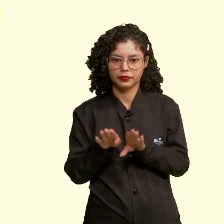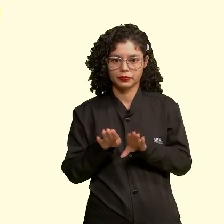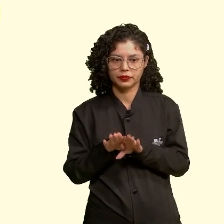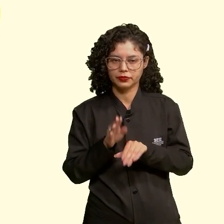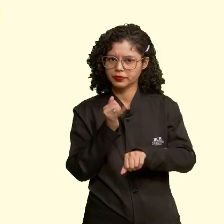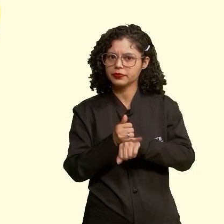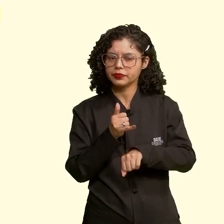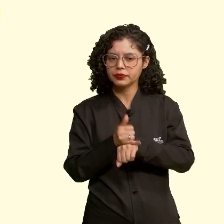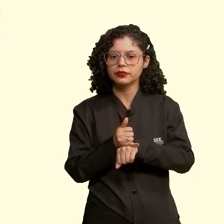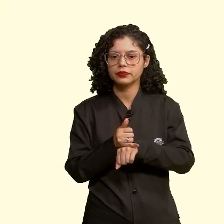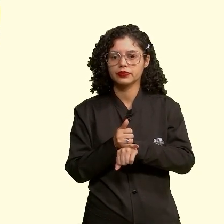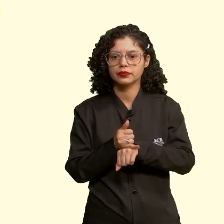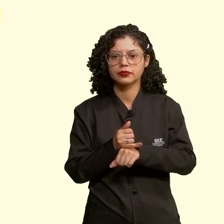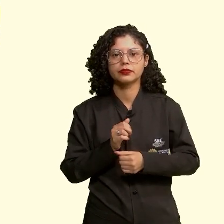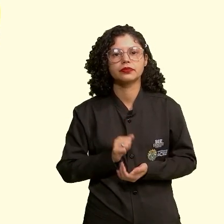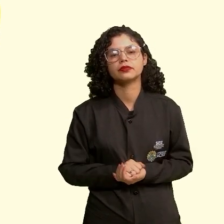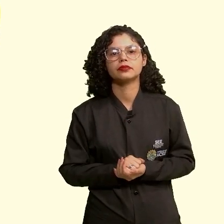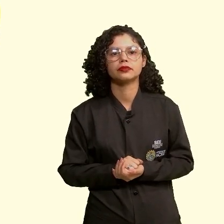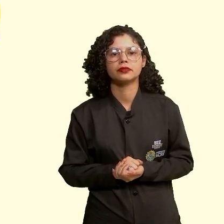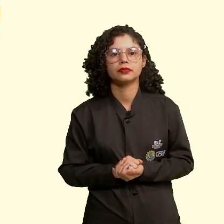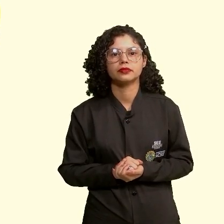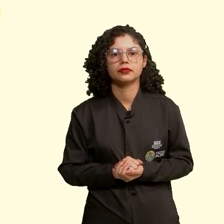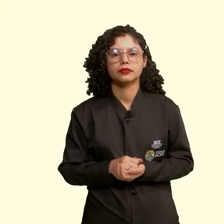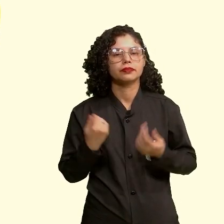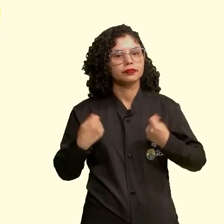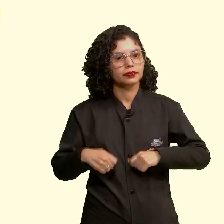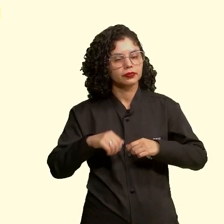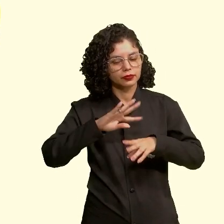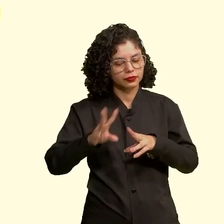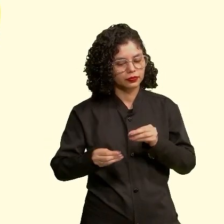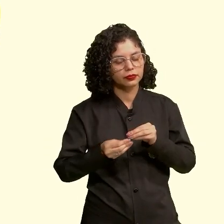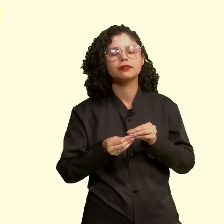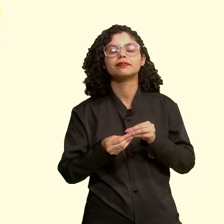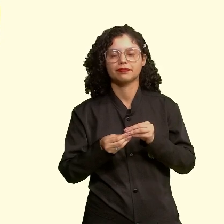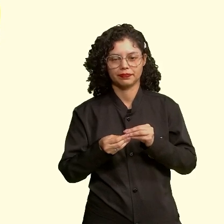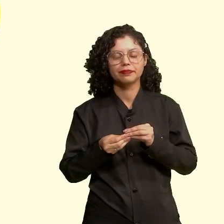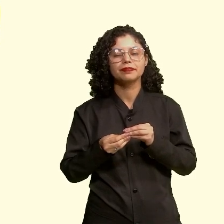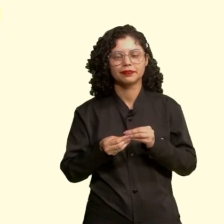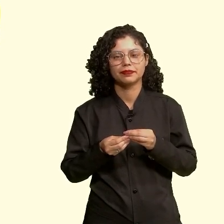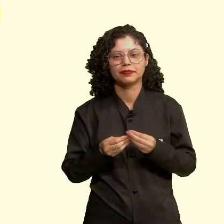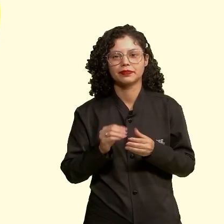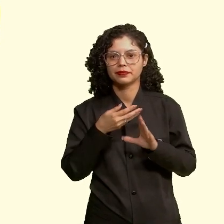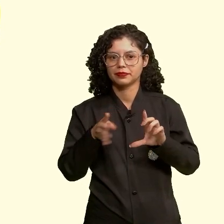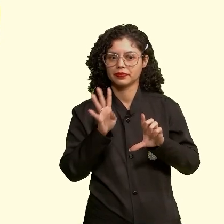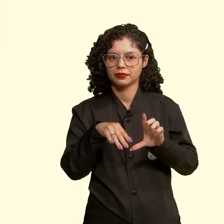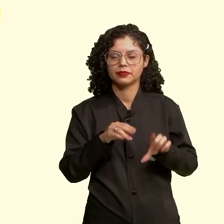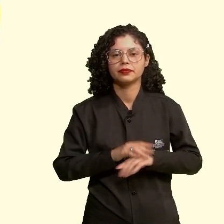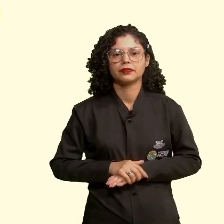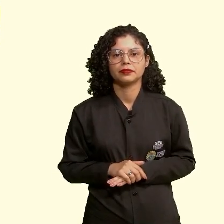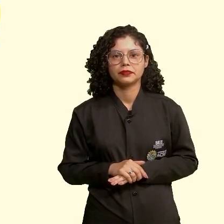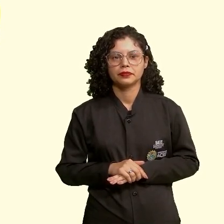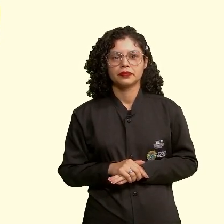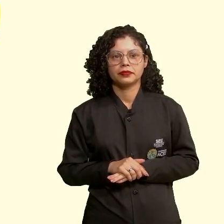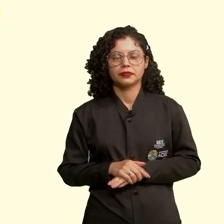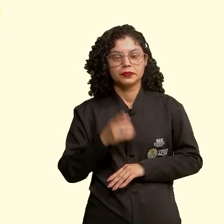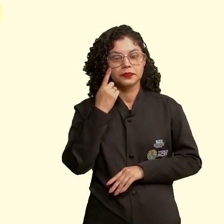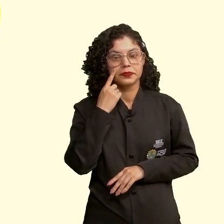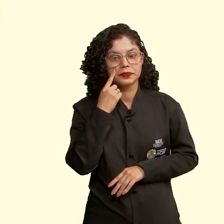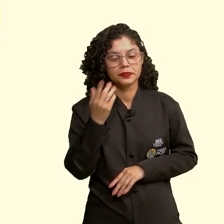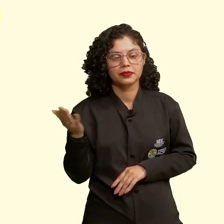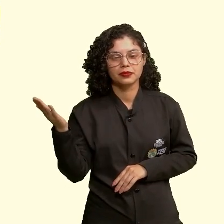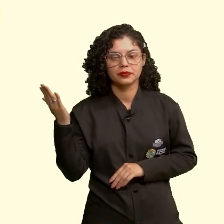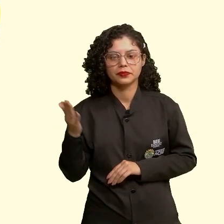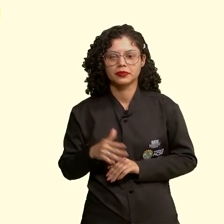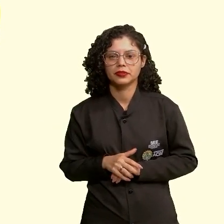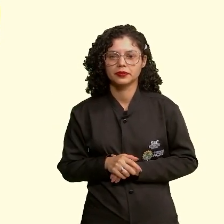inclusive, então são informações que você precisa acrescentar aí nessa tabelinha. Olha bem para esse